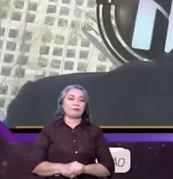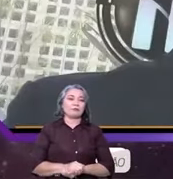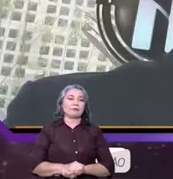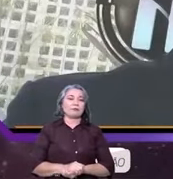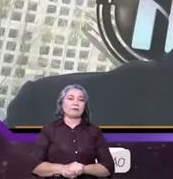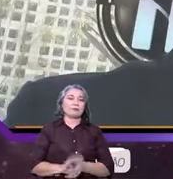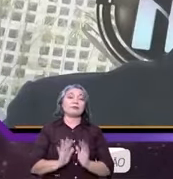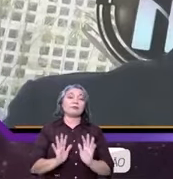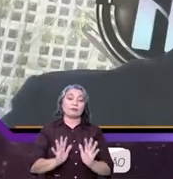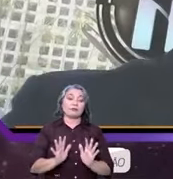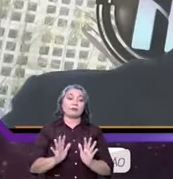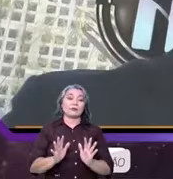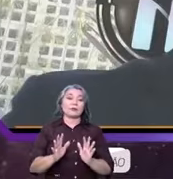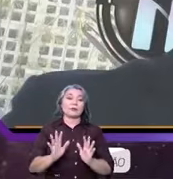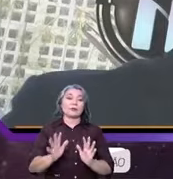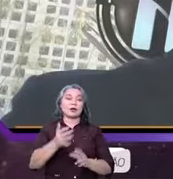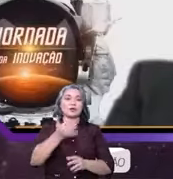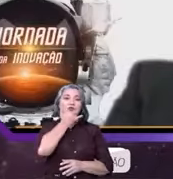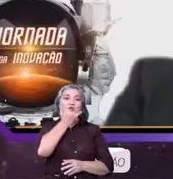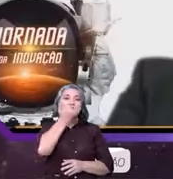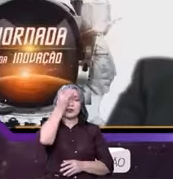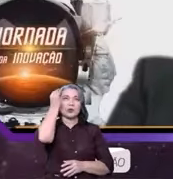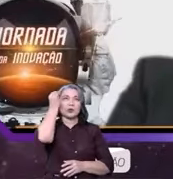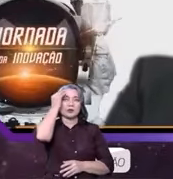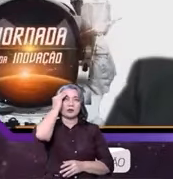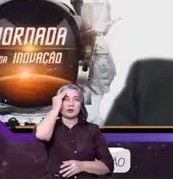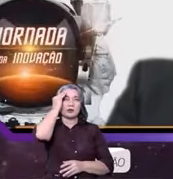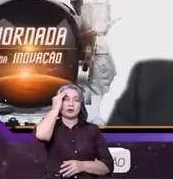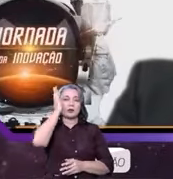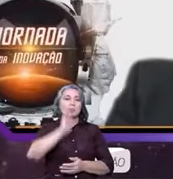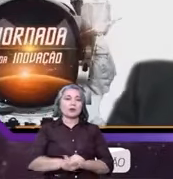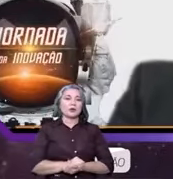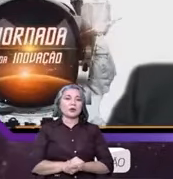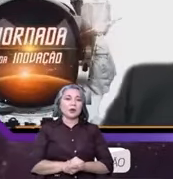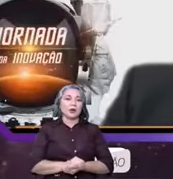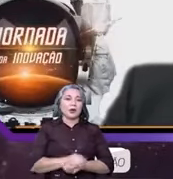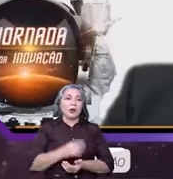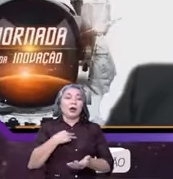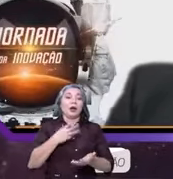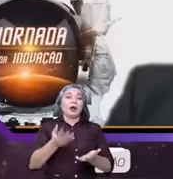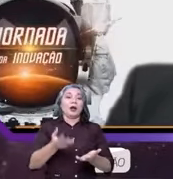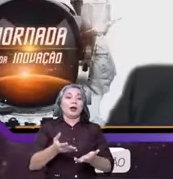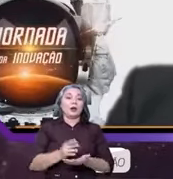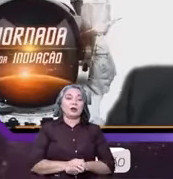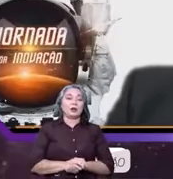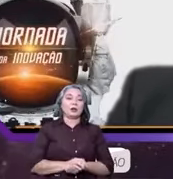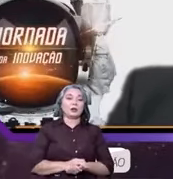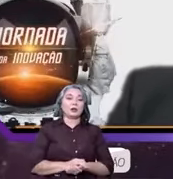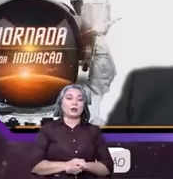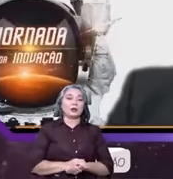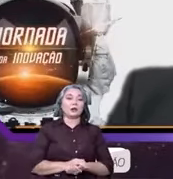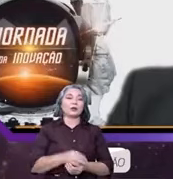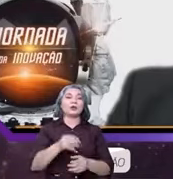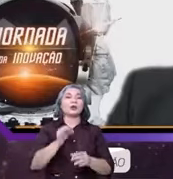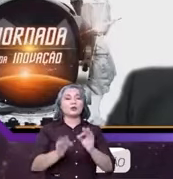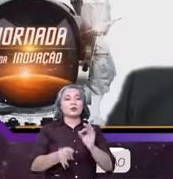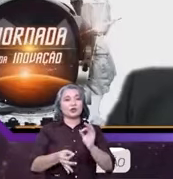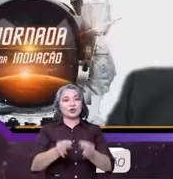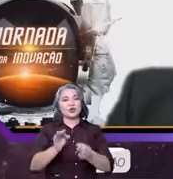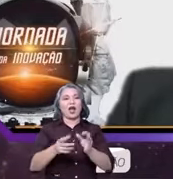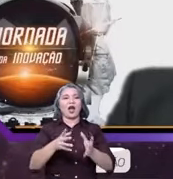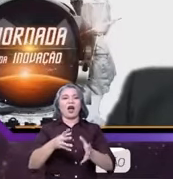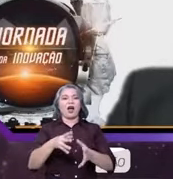voltando, até eu perdi um pouquinho o ponto. Sobre as métricas, o judiciário é um pouco avesso